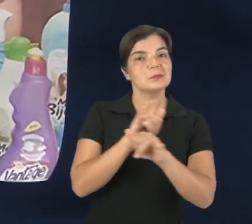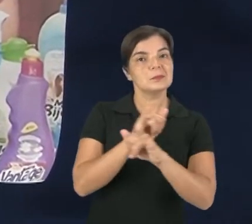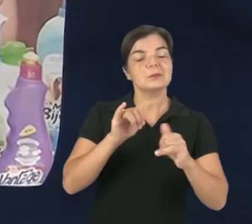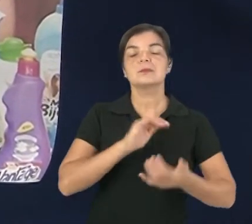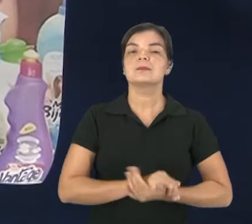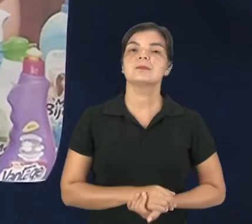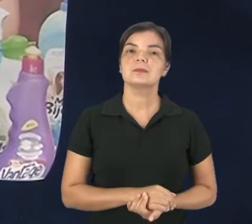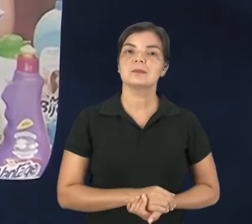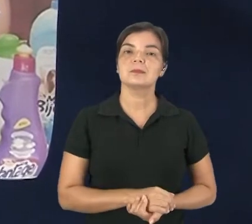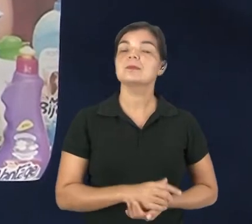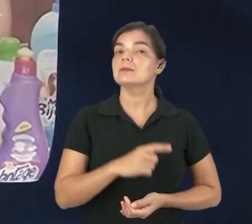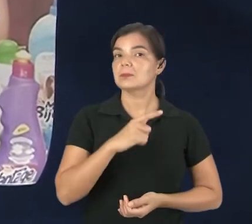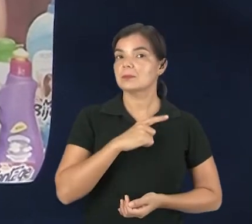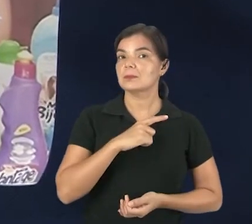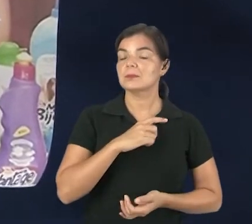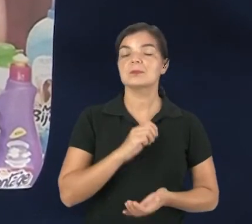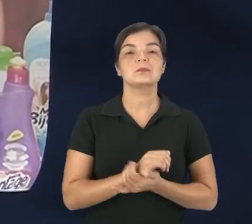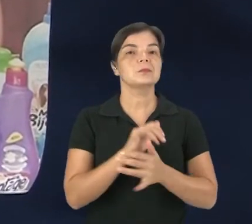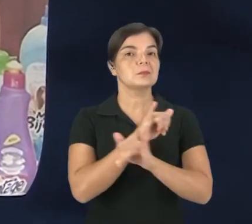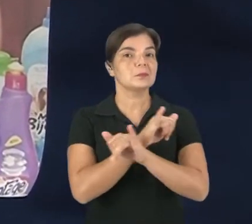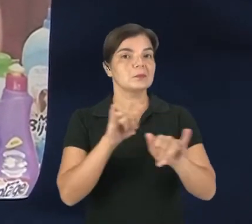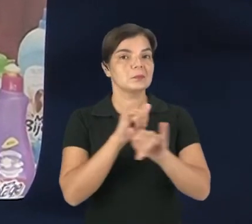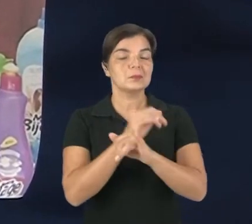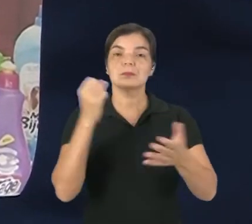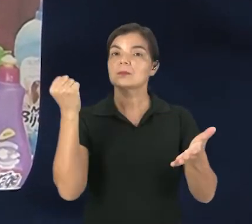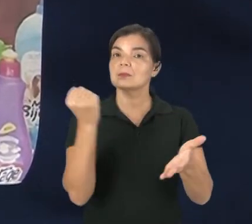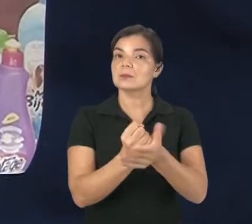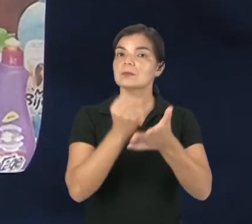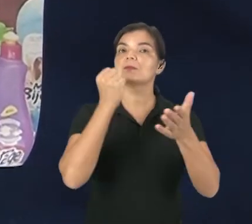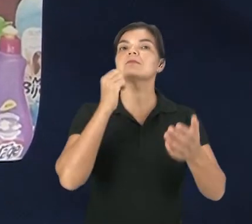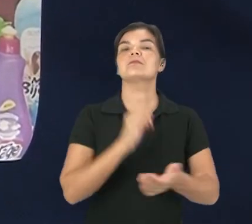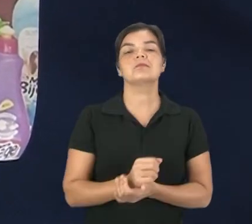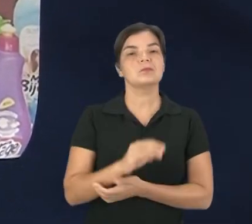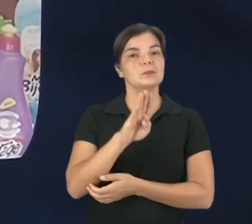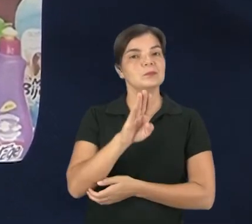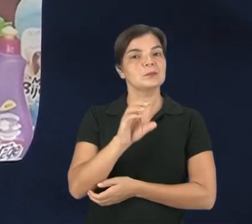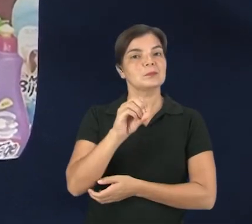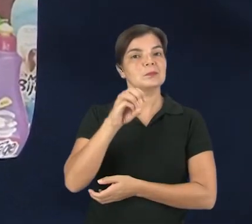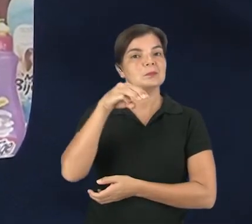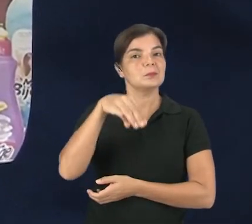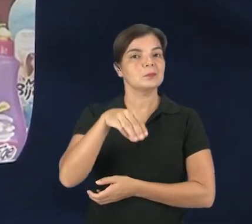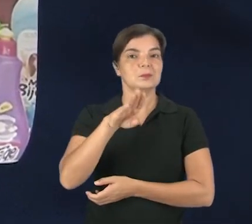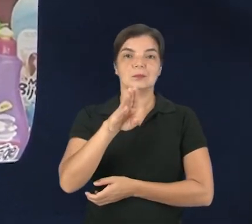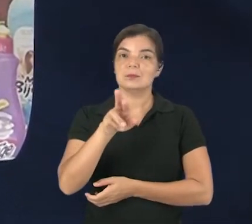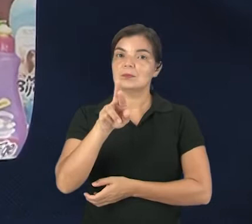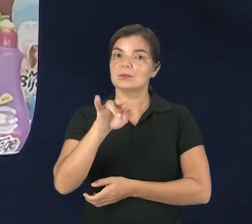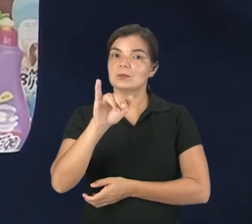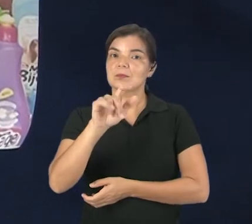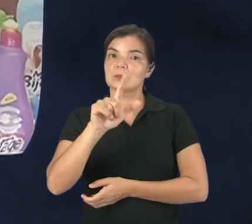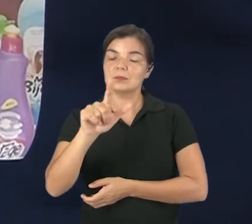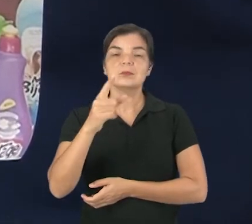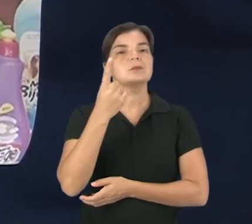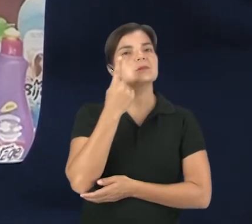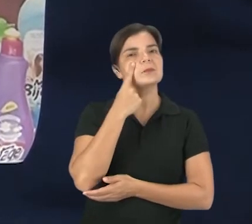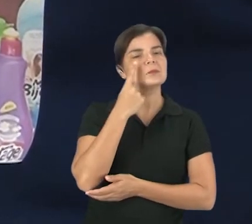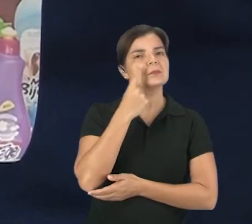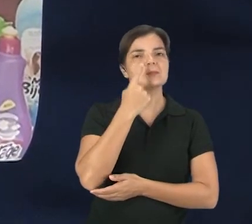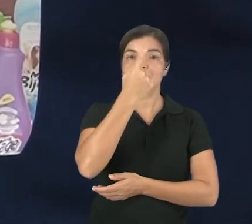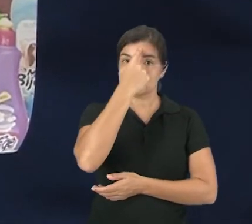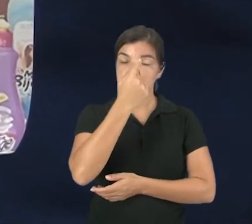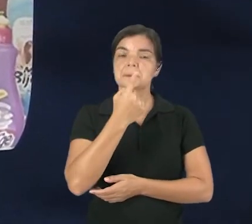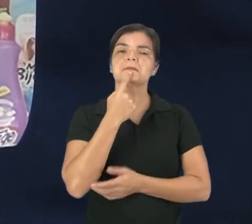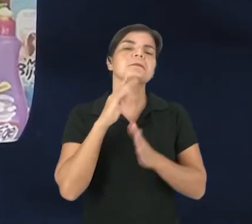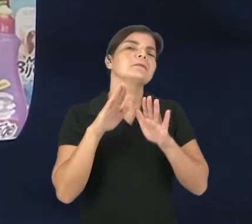propaganda? Nós temos aqui uma propaganda da marca Bombril. Olhem só. Mas olhando para essa